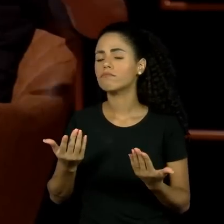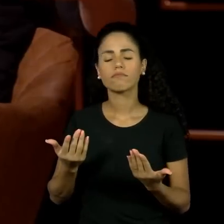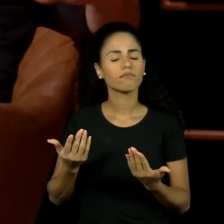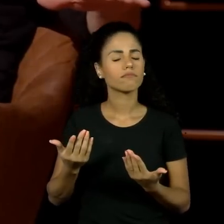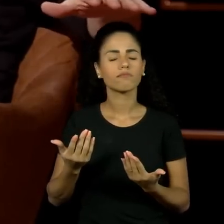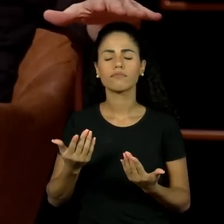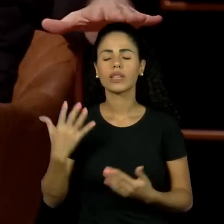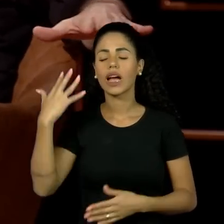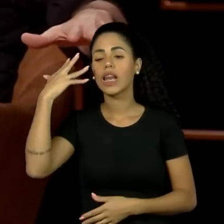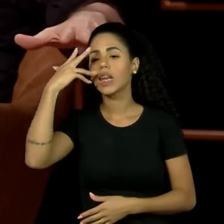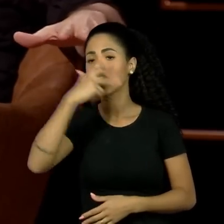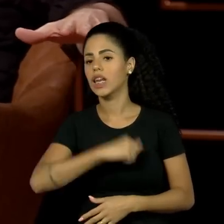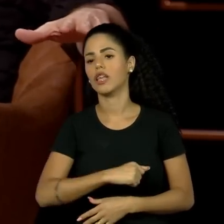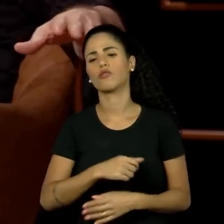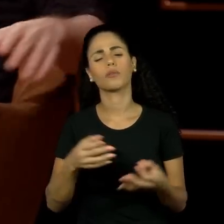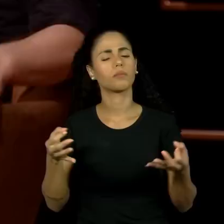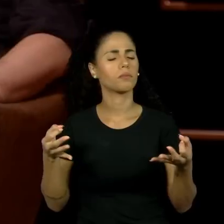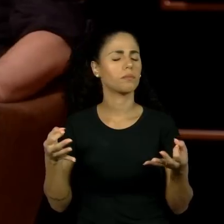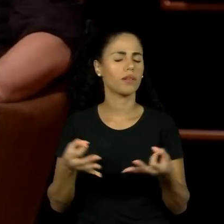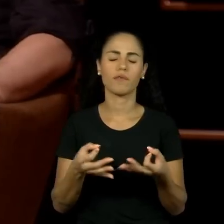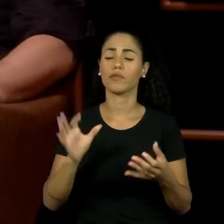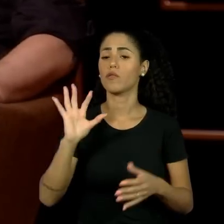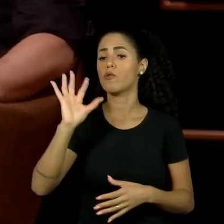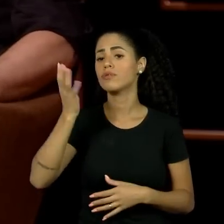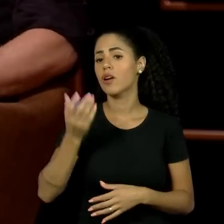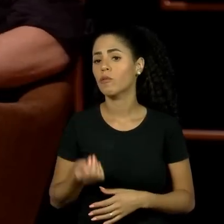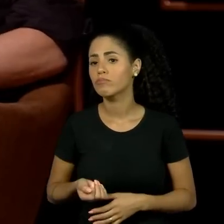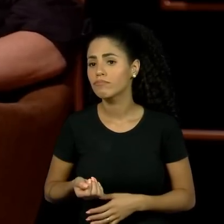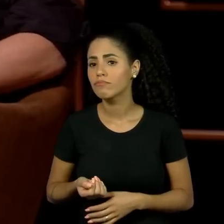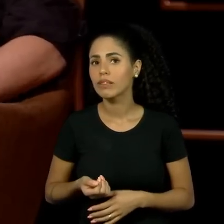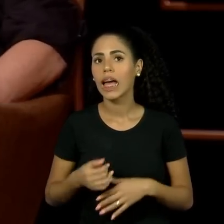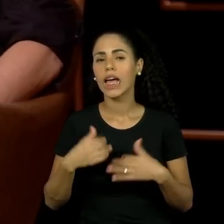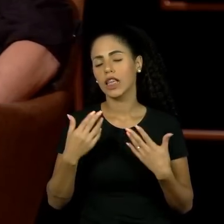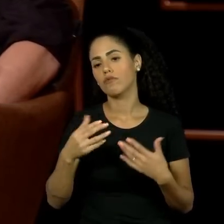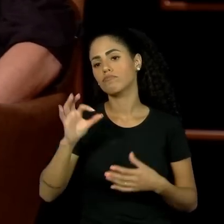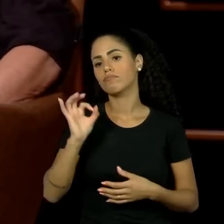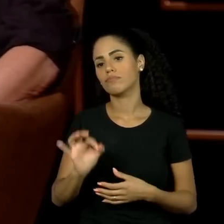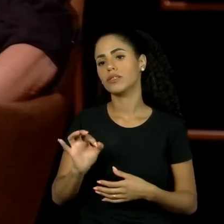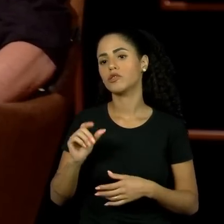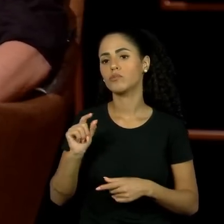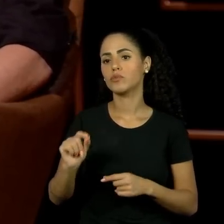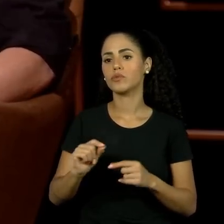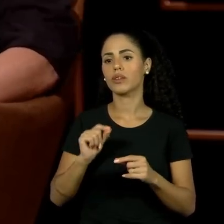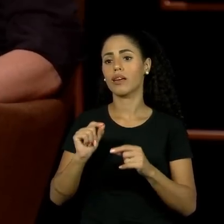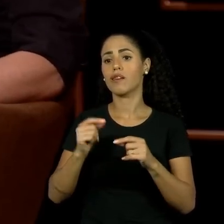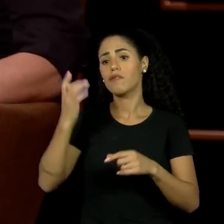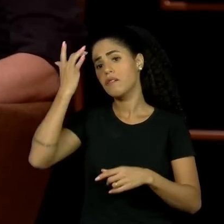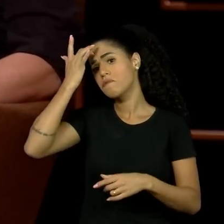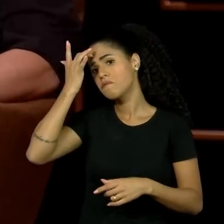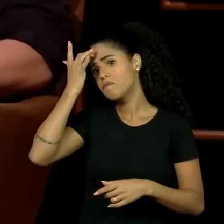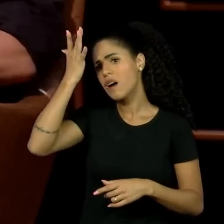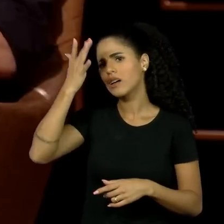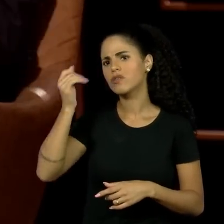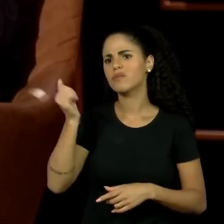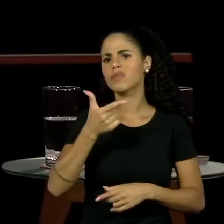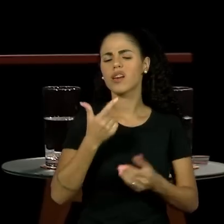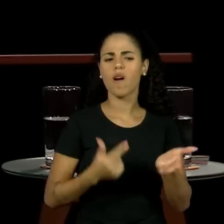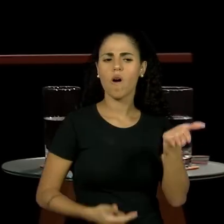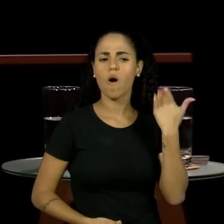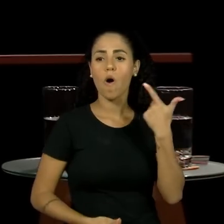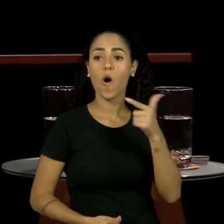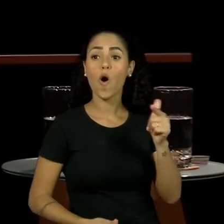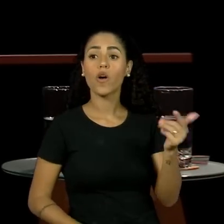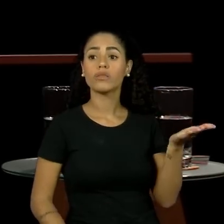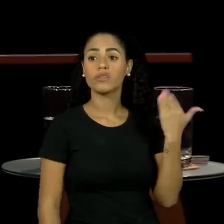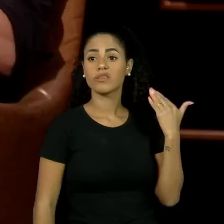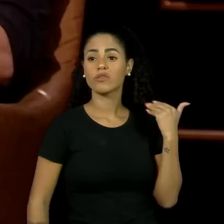fluiu muito bem. E eu diria que foi até mais fácil do que algumas peças de teatro pequenas